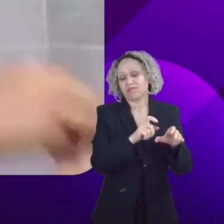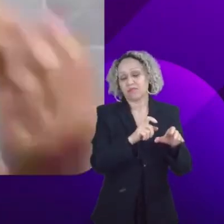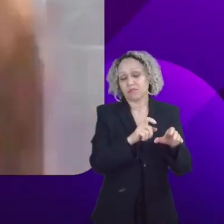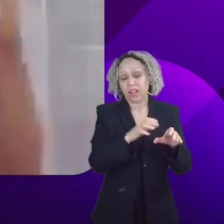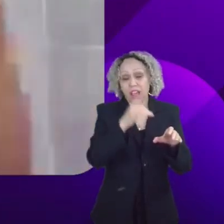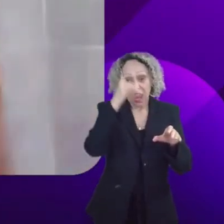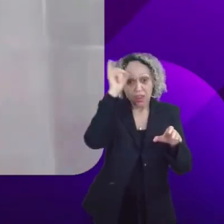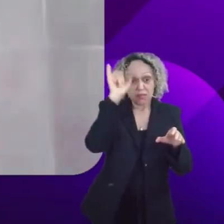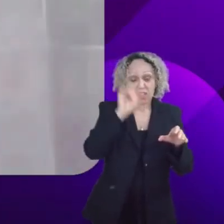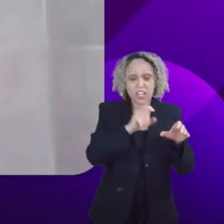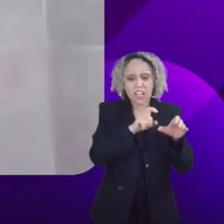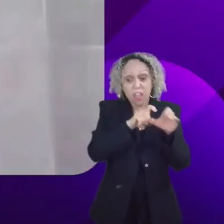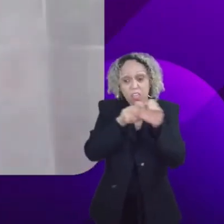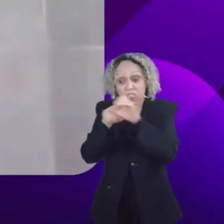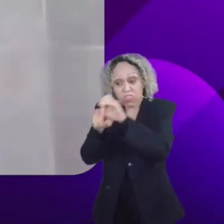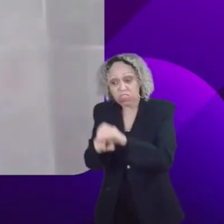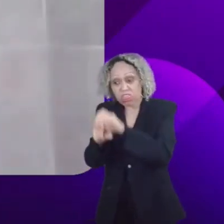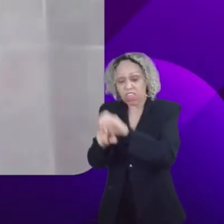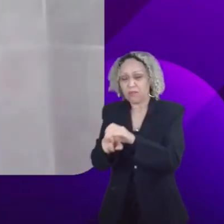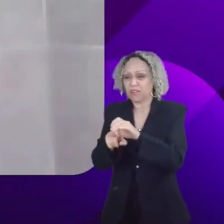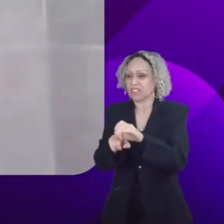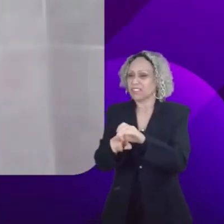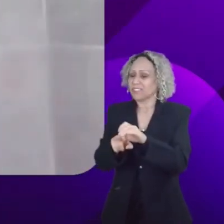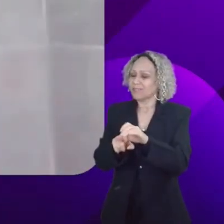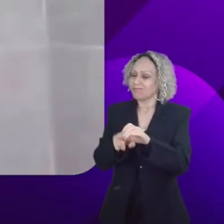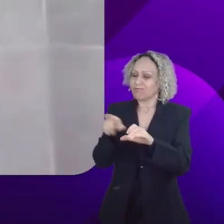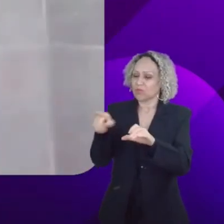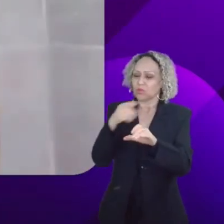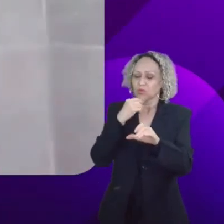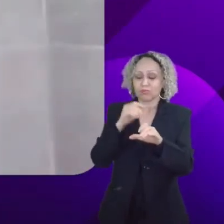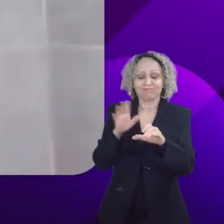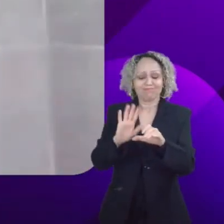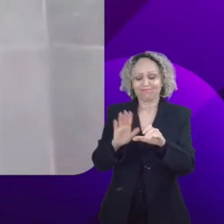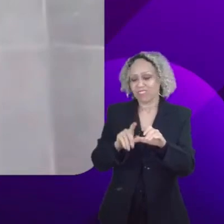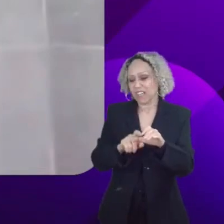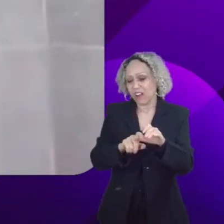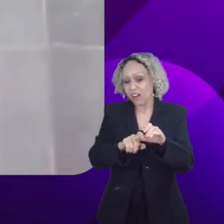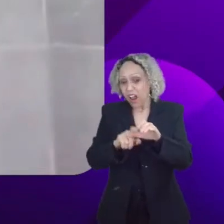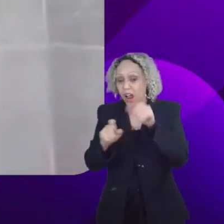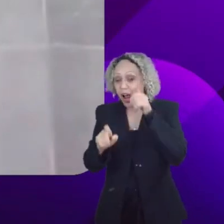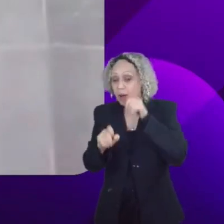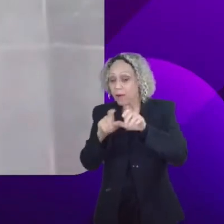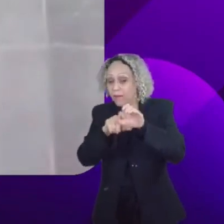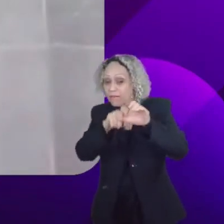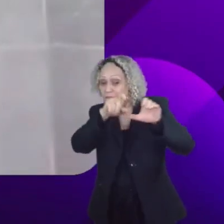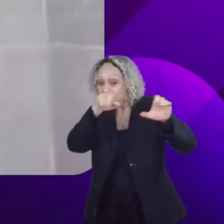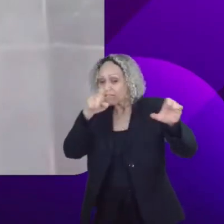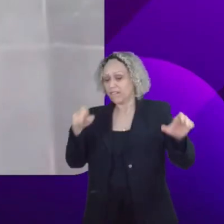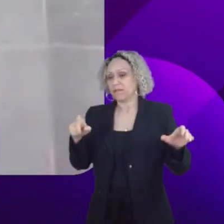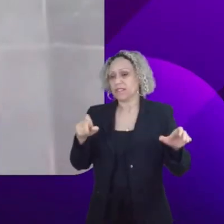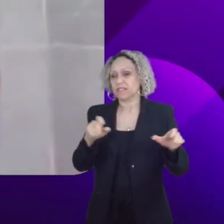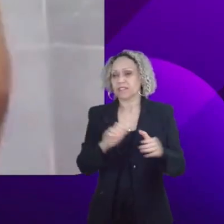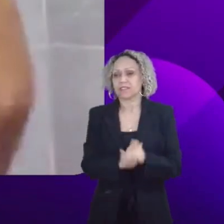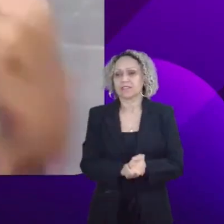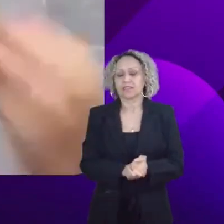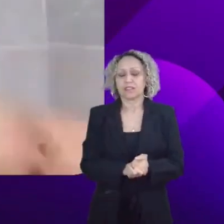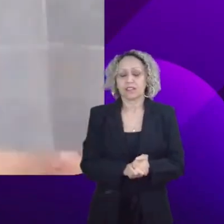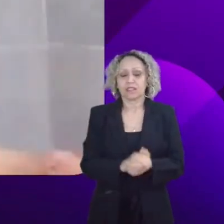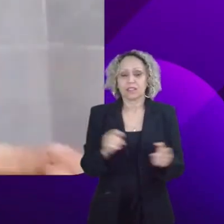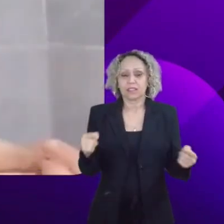agricultoras, das trabalhadoras rurais, ela está ligada com o fortalecimento da